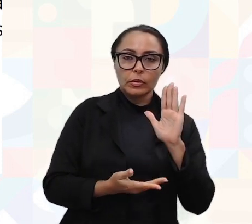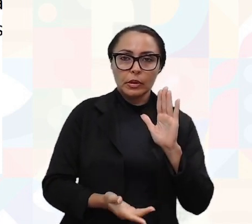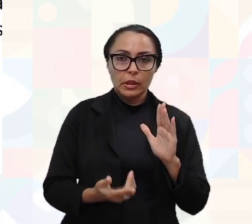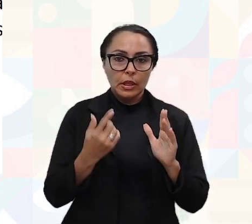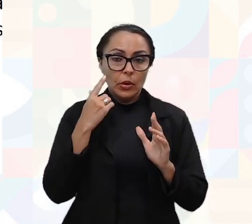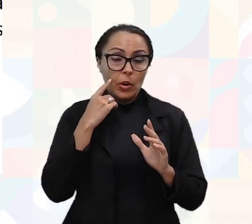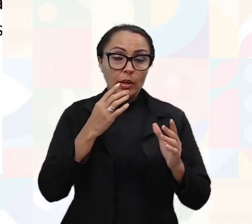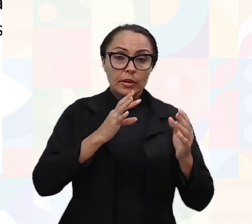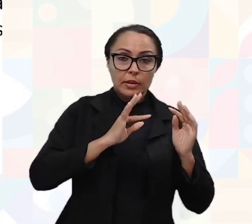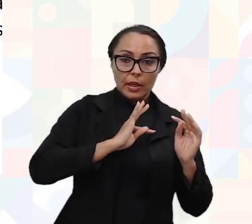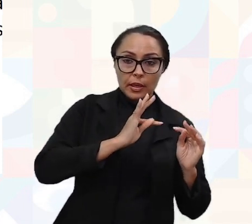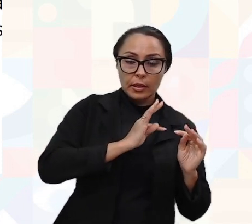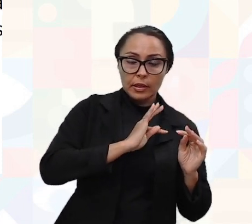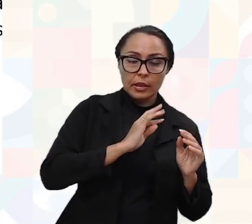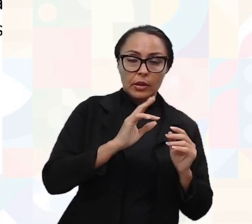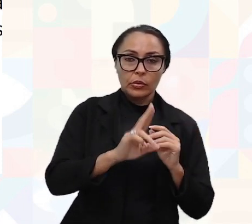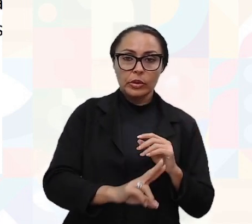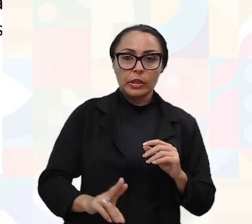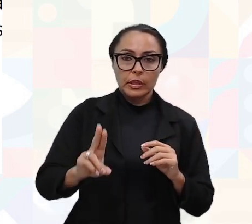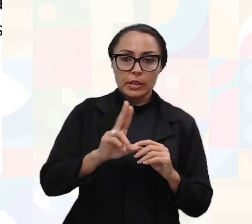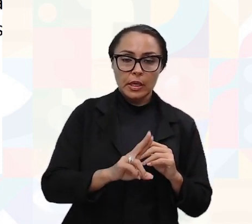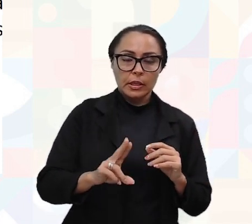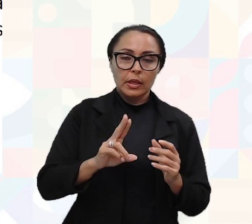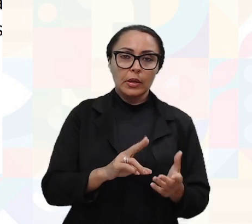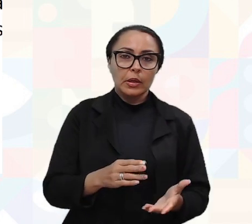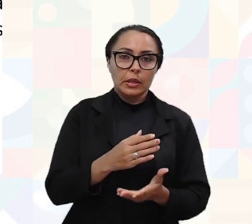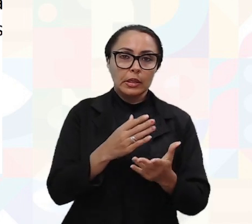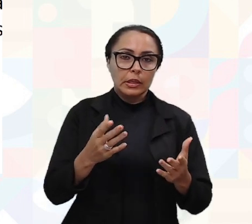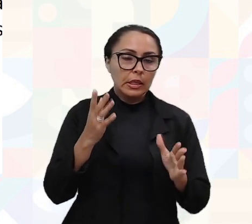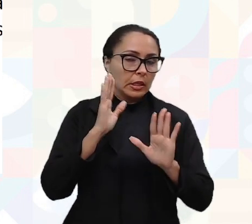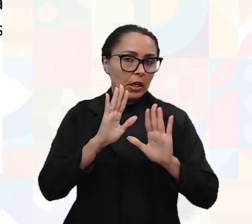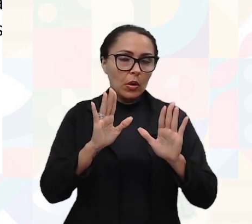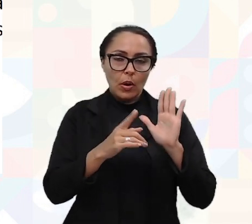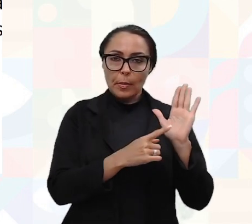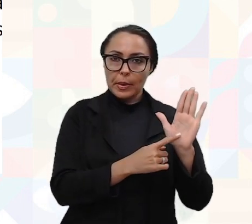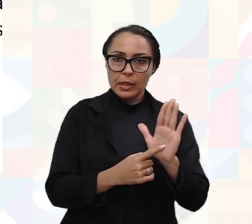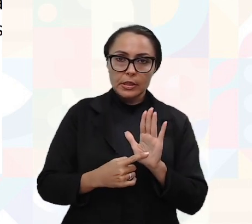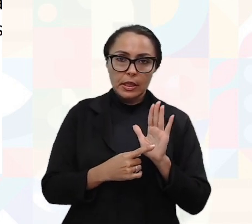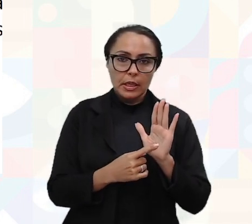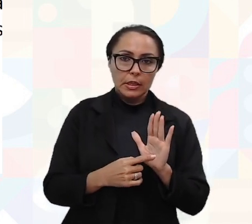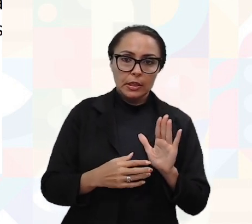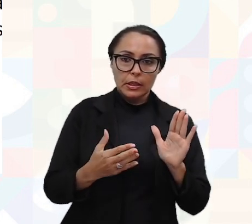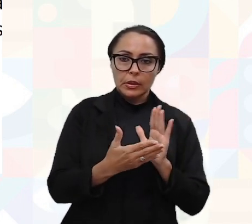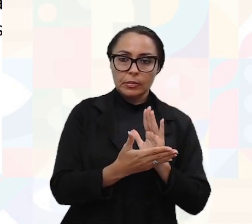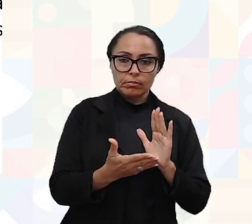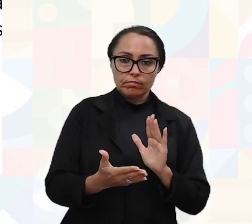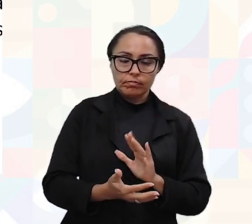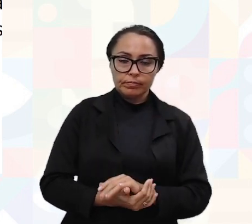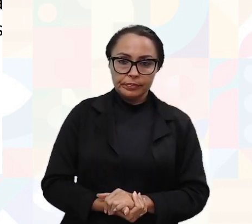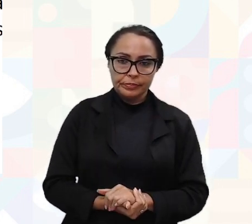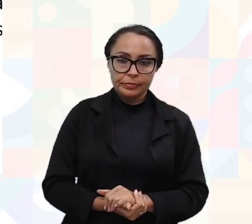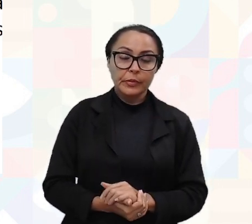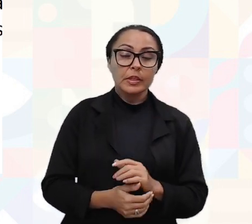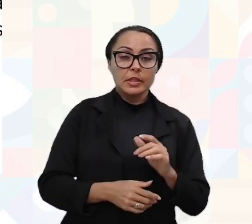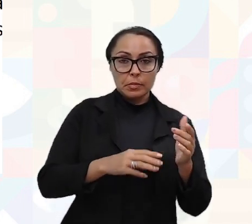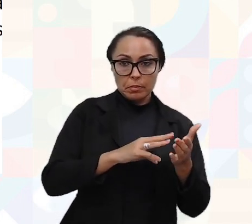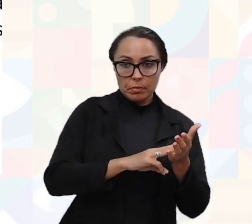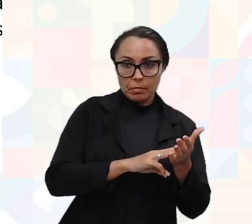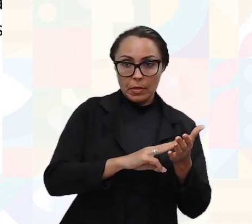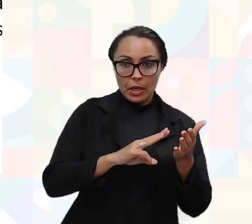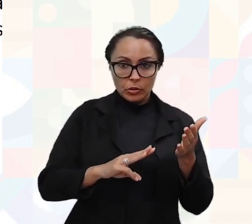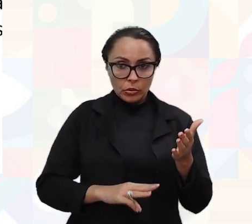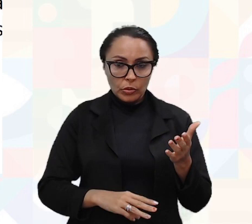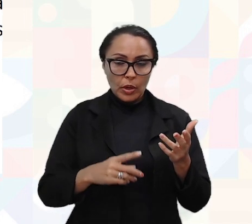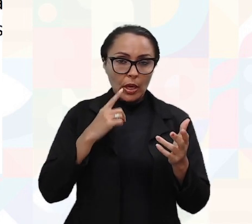uma técnica utilizada para prever demandas que não apresentam tendência ou sazonalidade. Nesse método, é